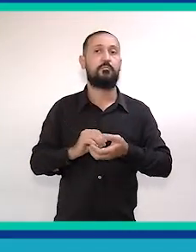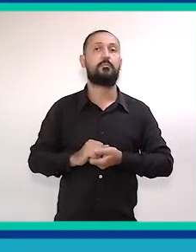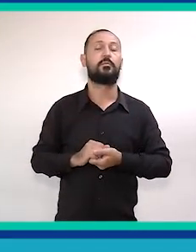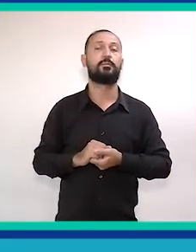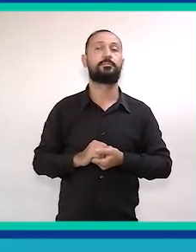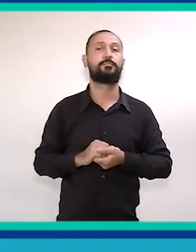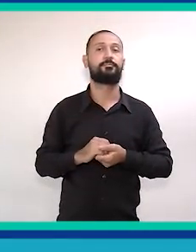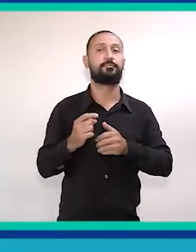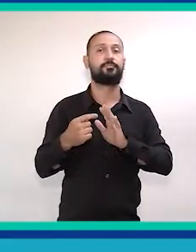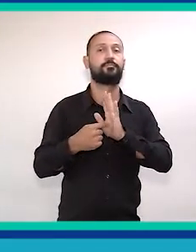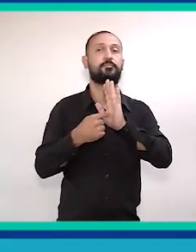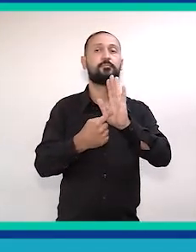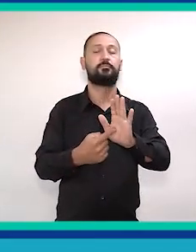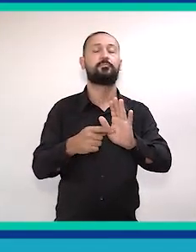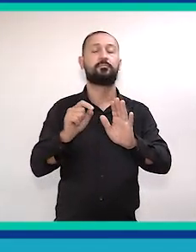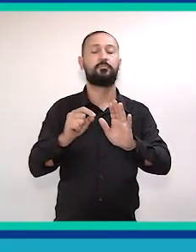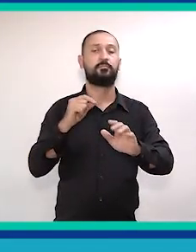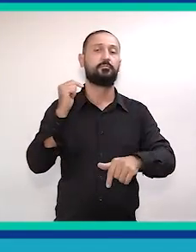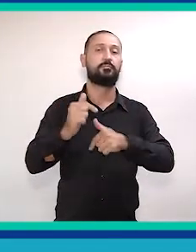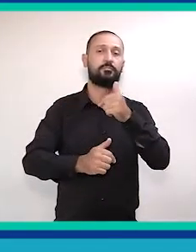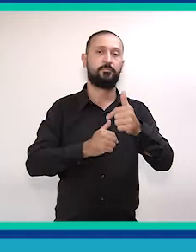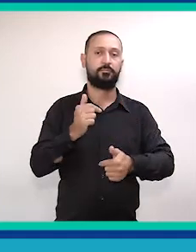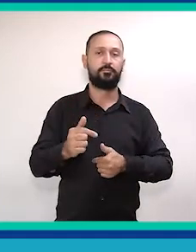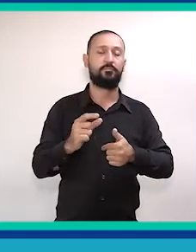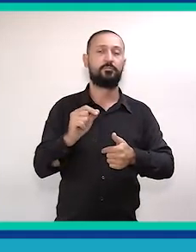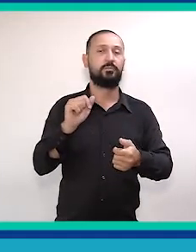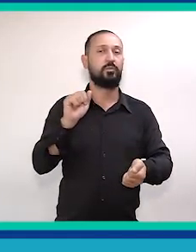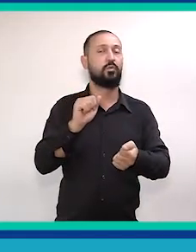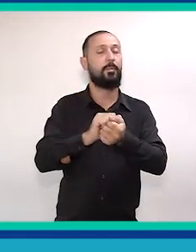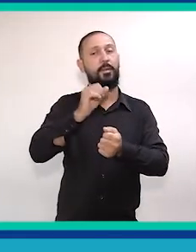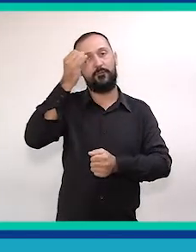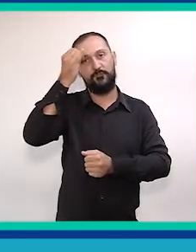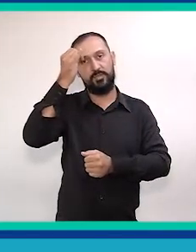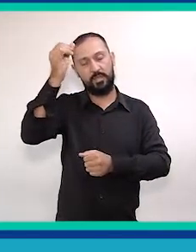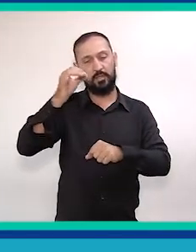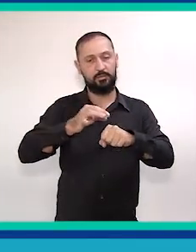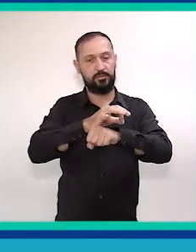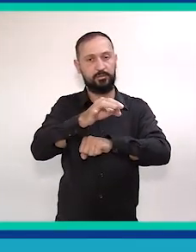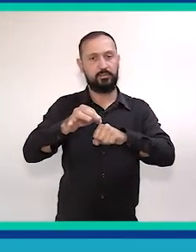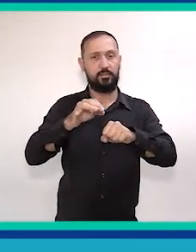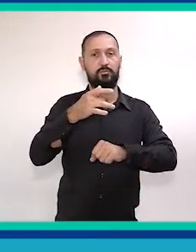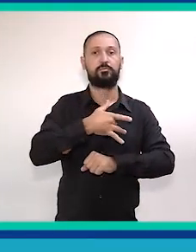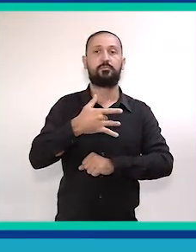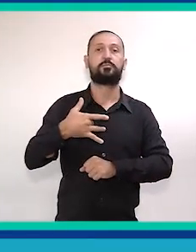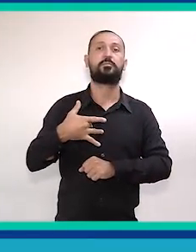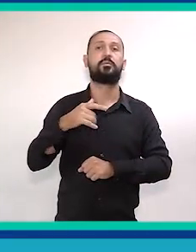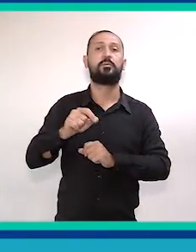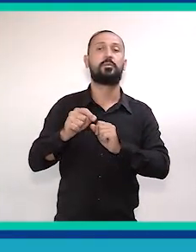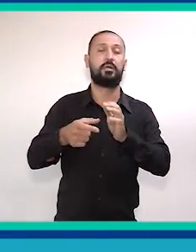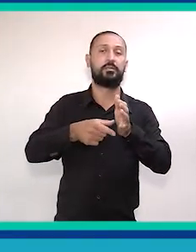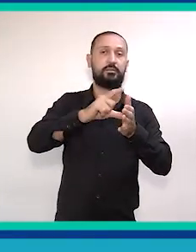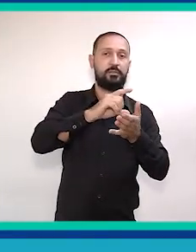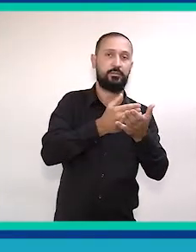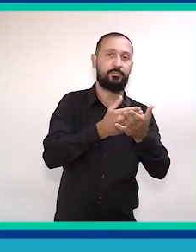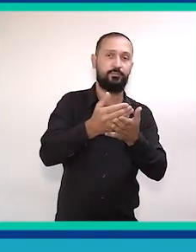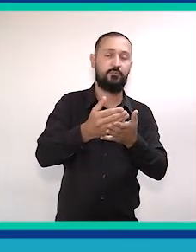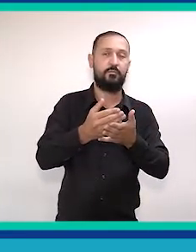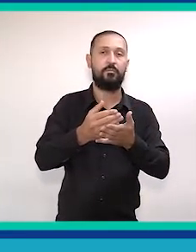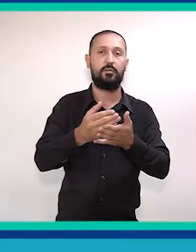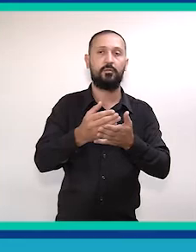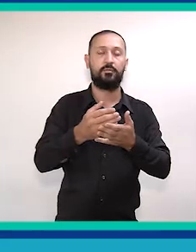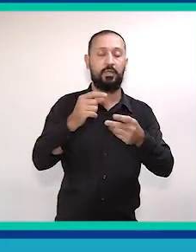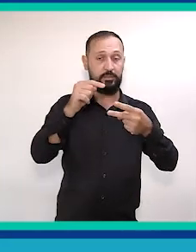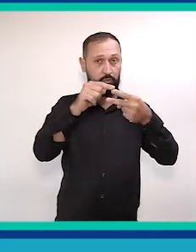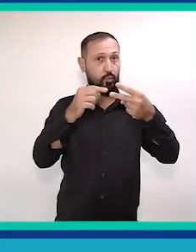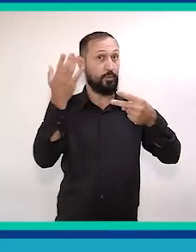nossa fosfolipase apresenta uma atividade contra as células saudáveis, que é a que eu falei lá no começo,